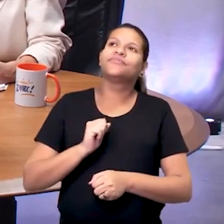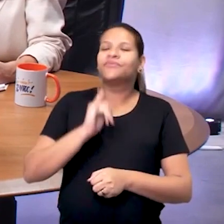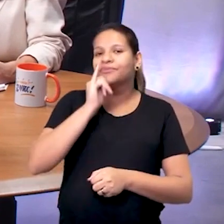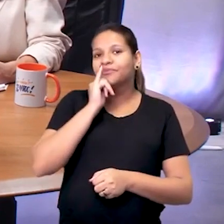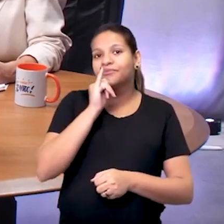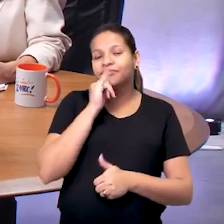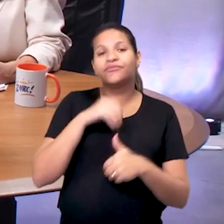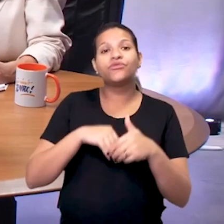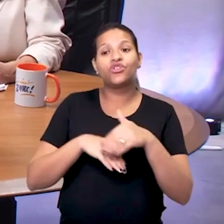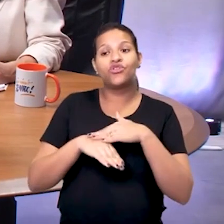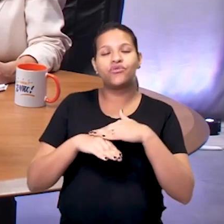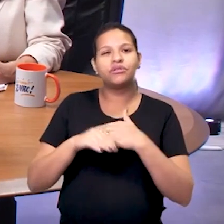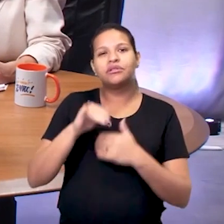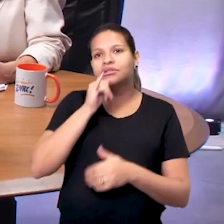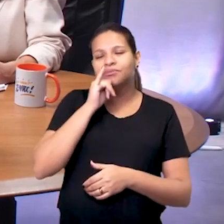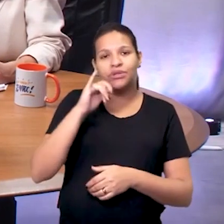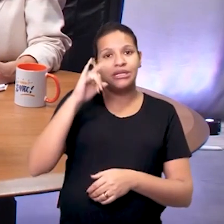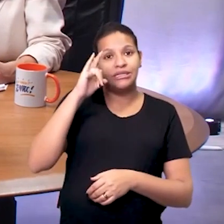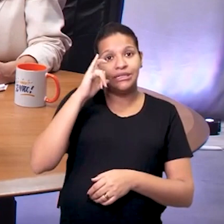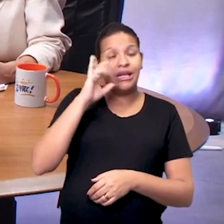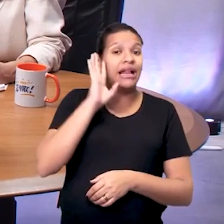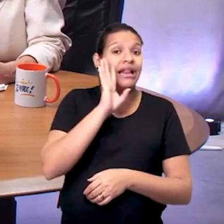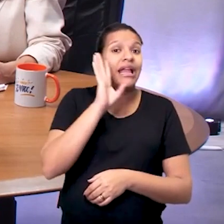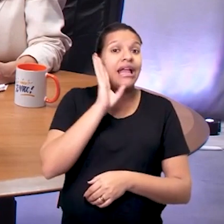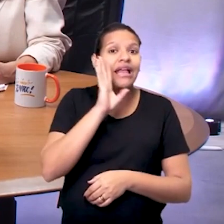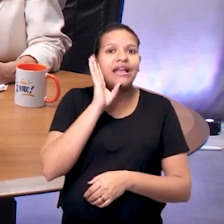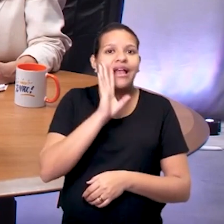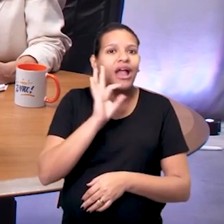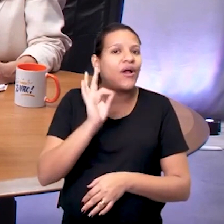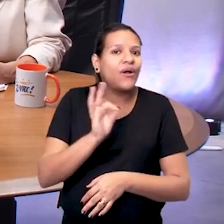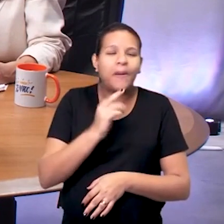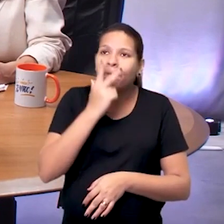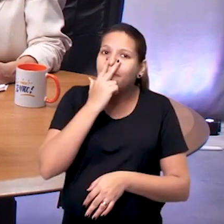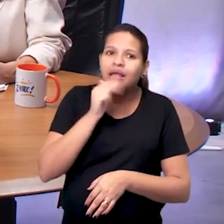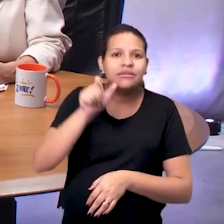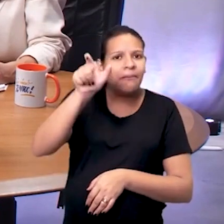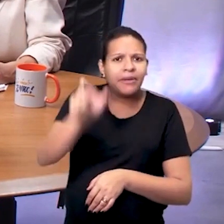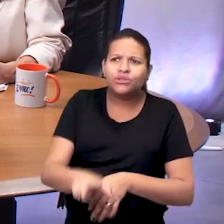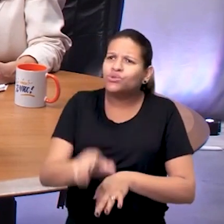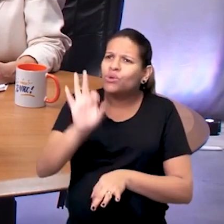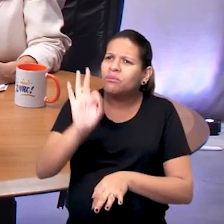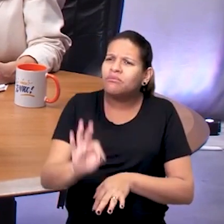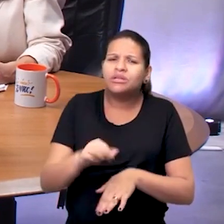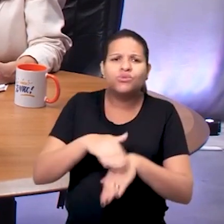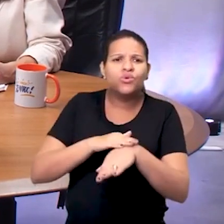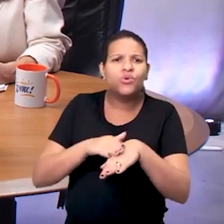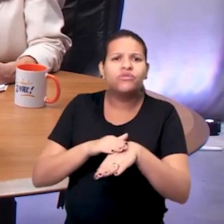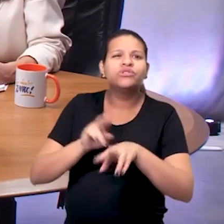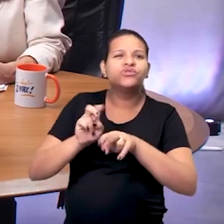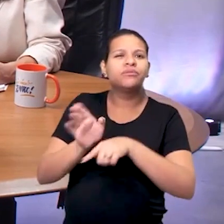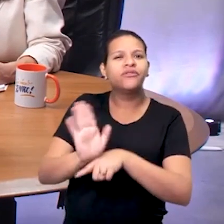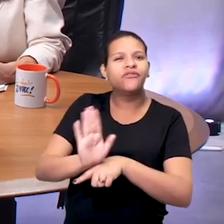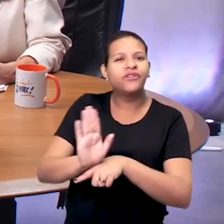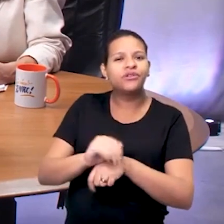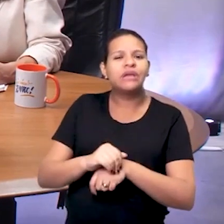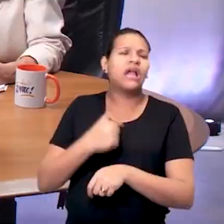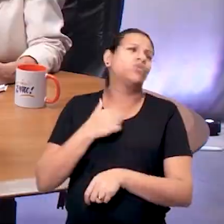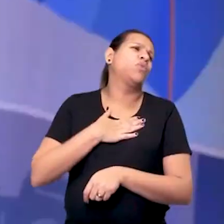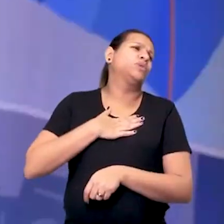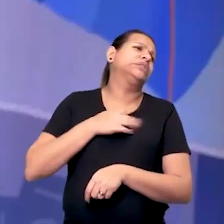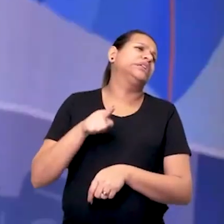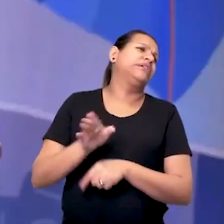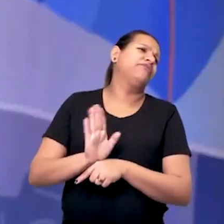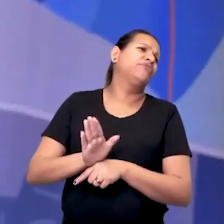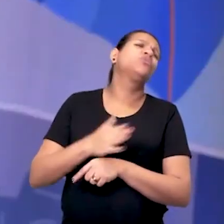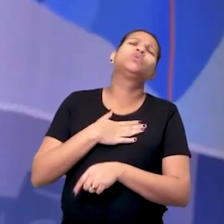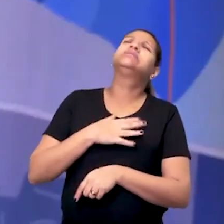coloca que que tem uma conversa no Instagram muito legal como se fosse uma uma pessoa conversando com a gente sobre o filme né